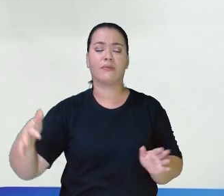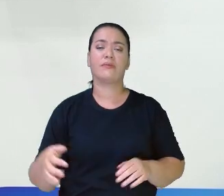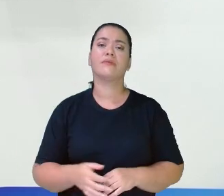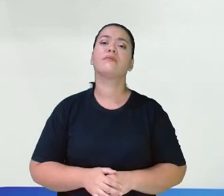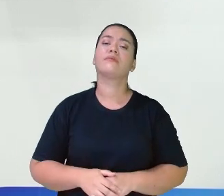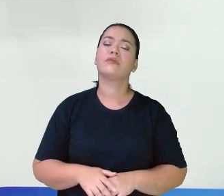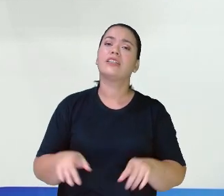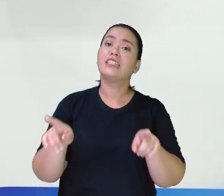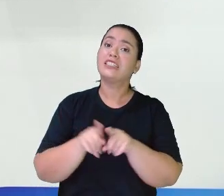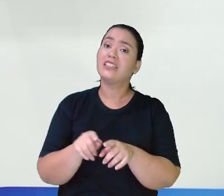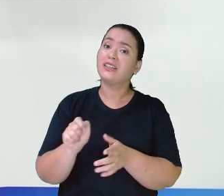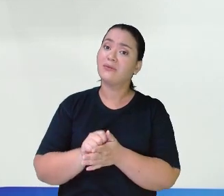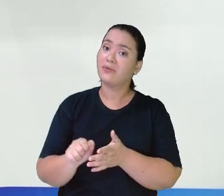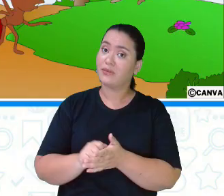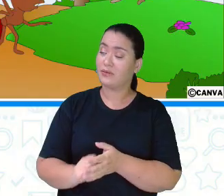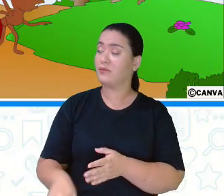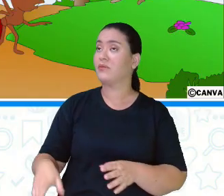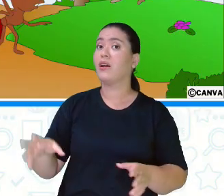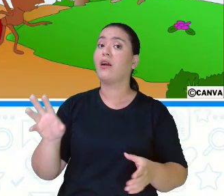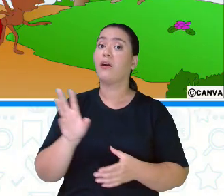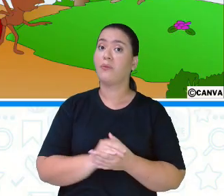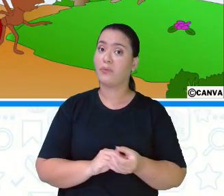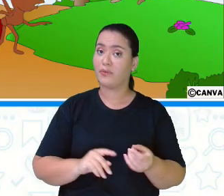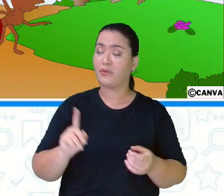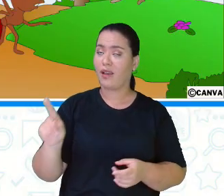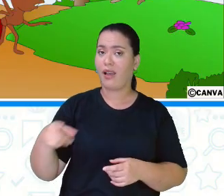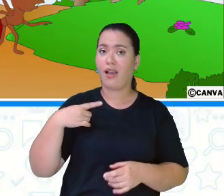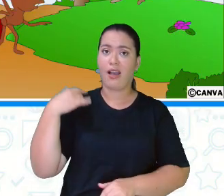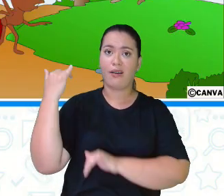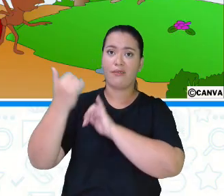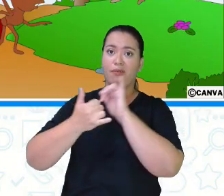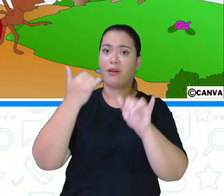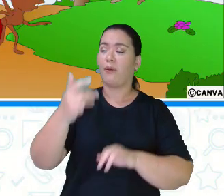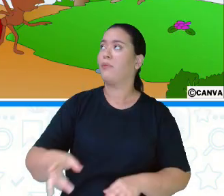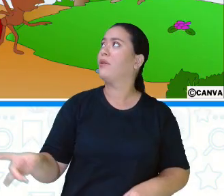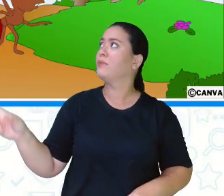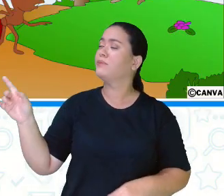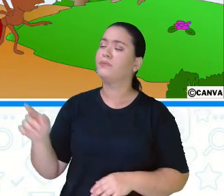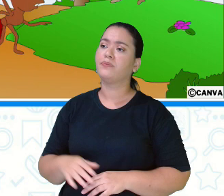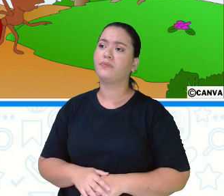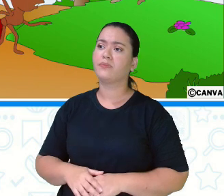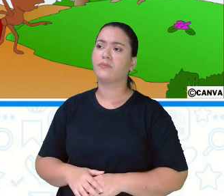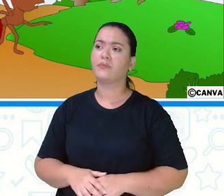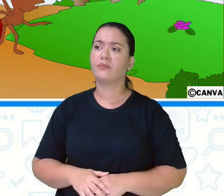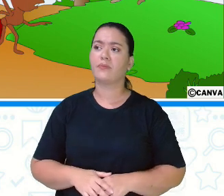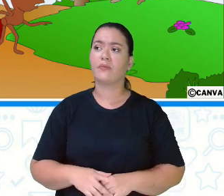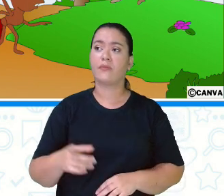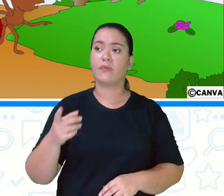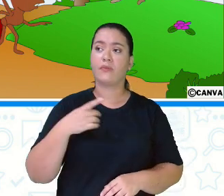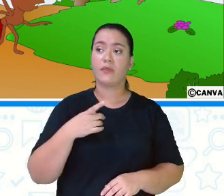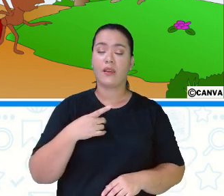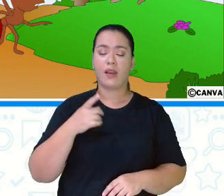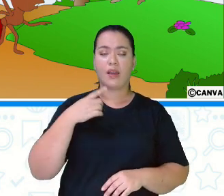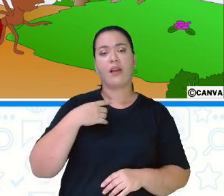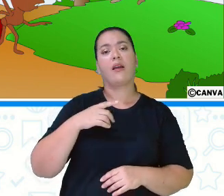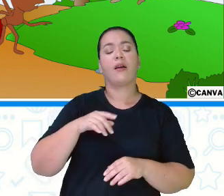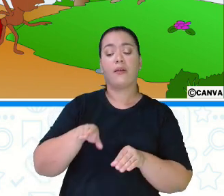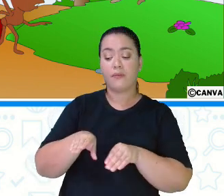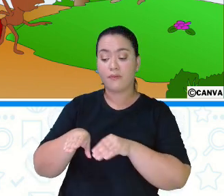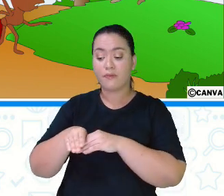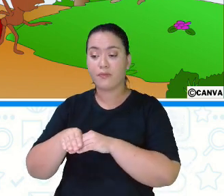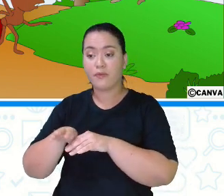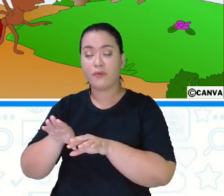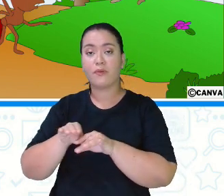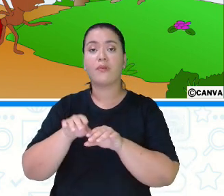vai e escreve também esta fábula. Vamos ver como ele escreveu. Tendo a cigarra em cantigas,